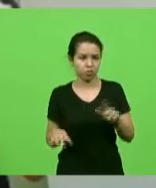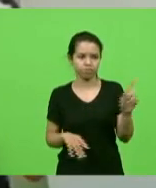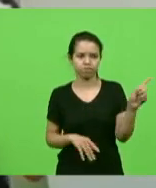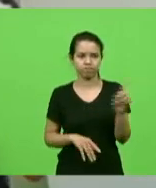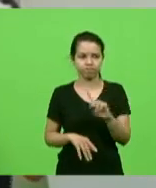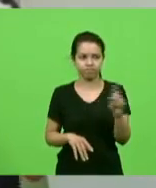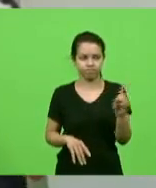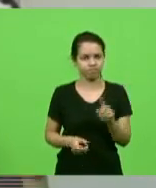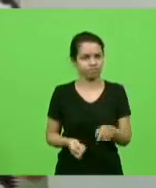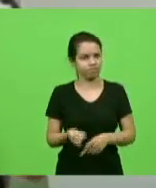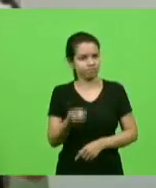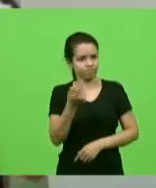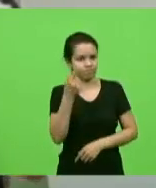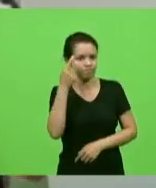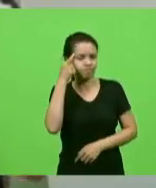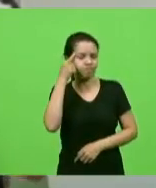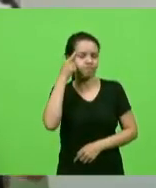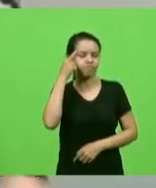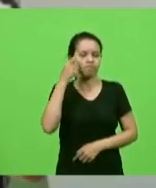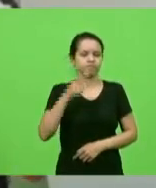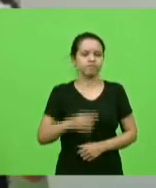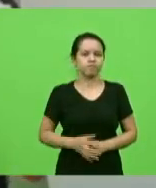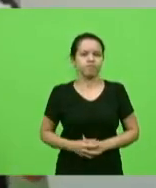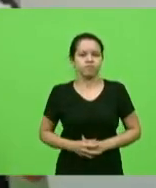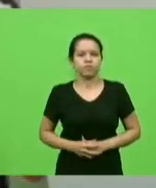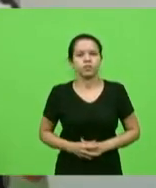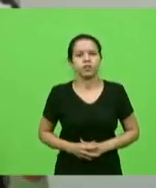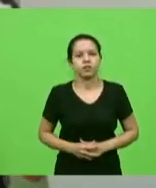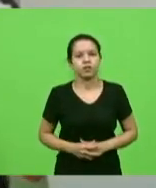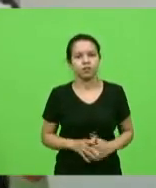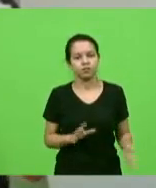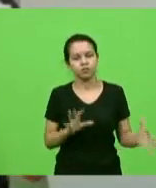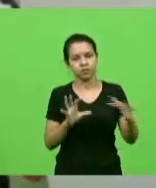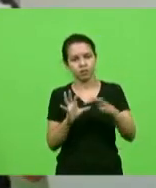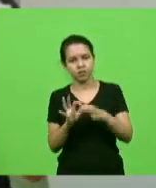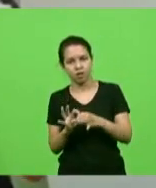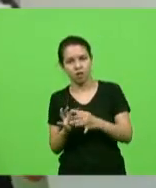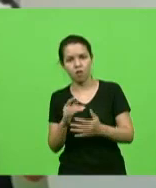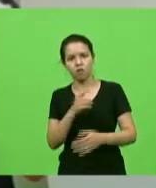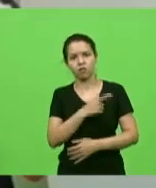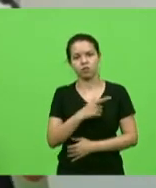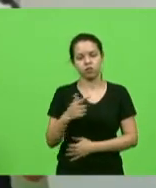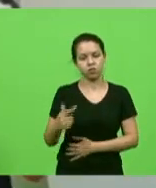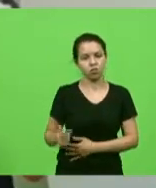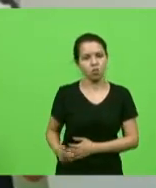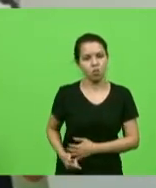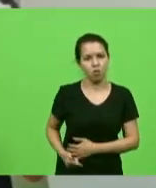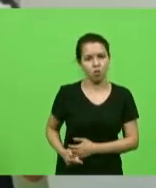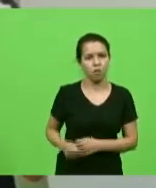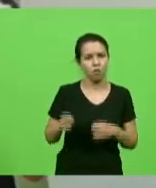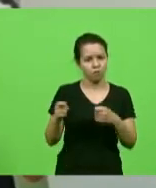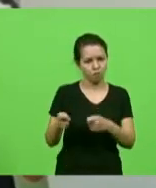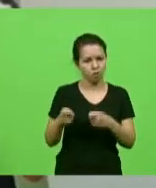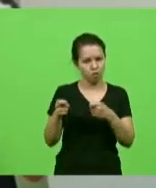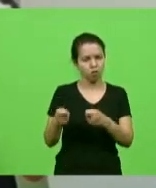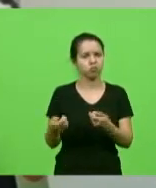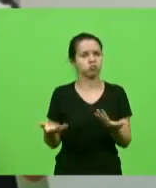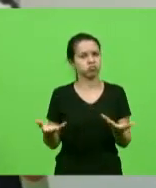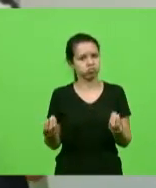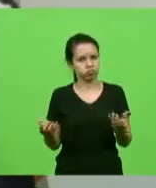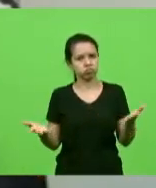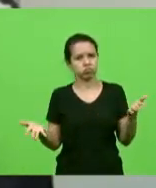hilário pensar isso e ligar um ponto ao outro para poder ligar o governador força se muito nesse